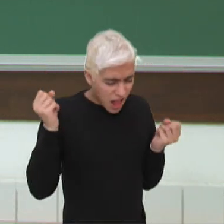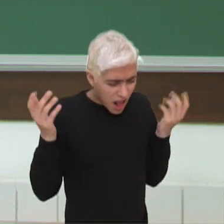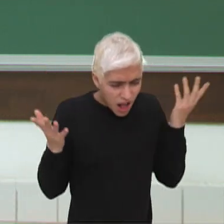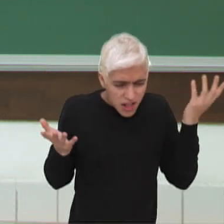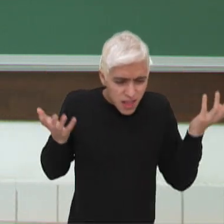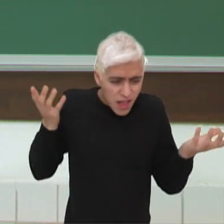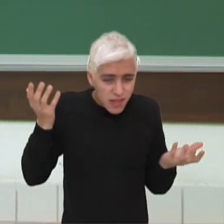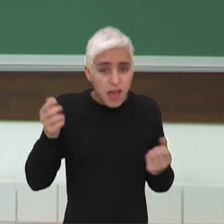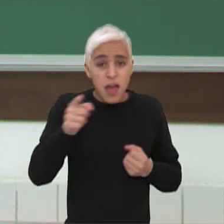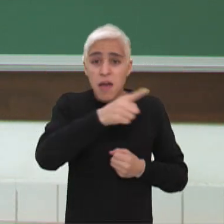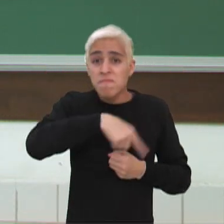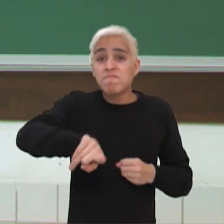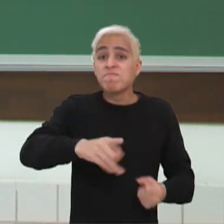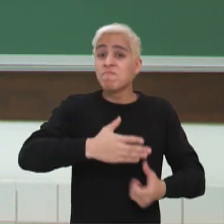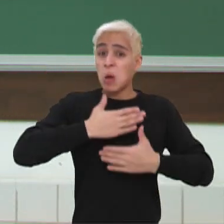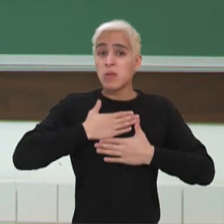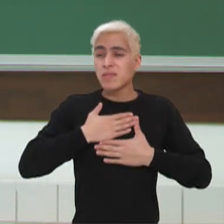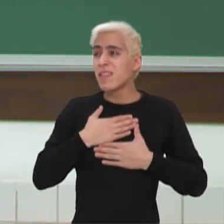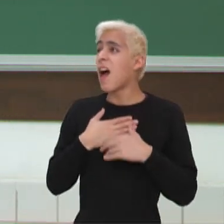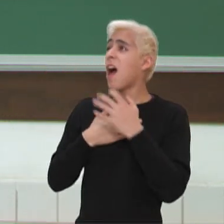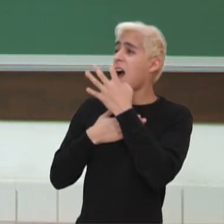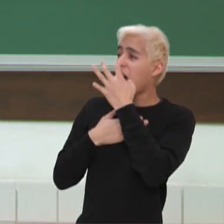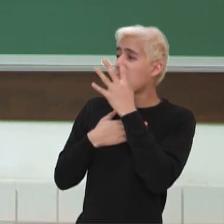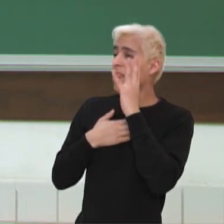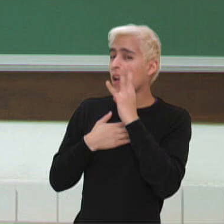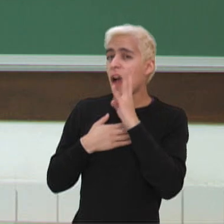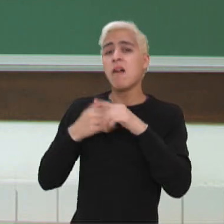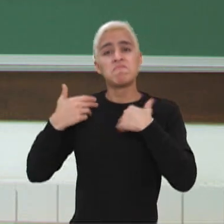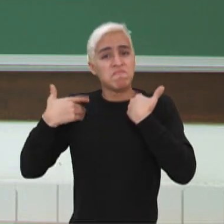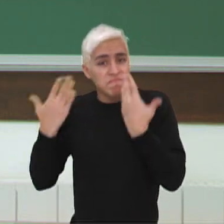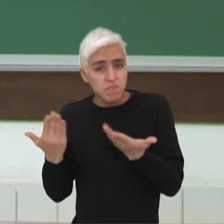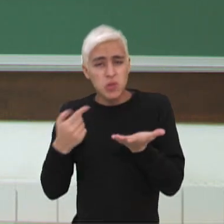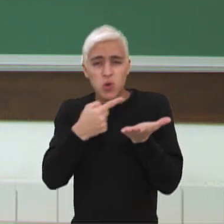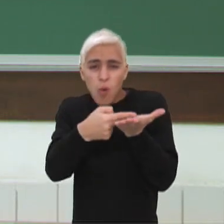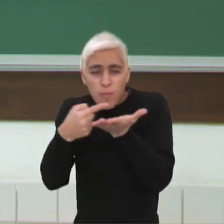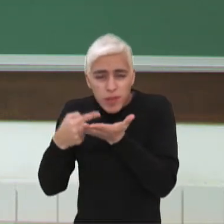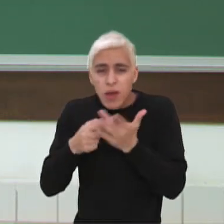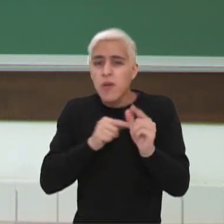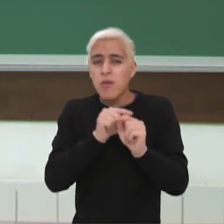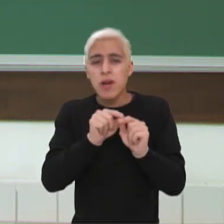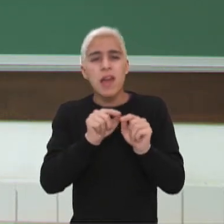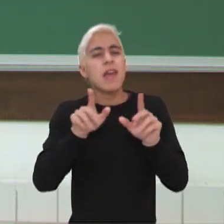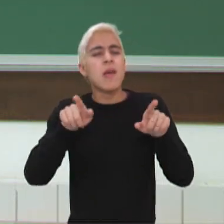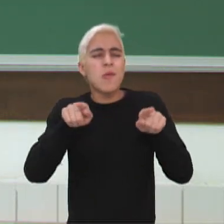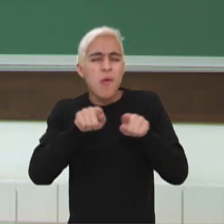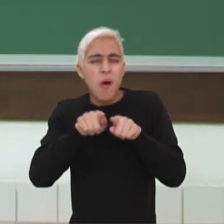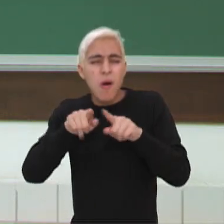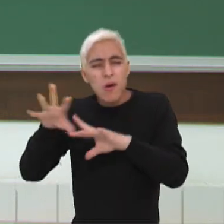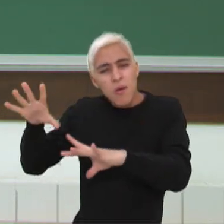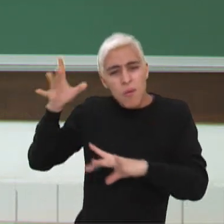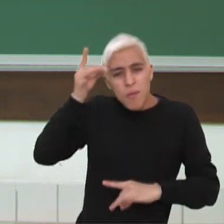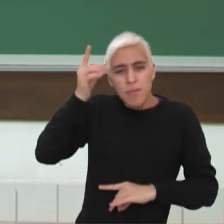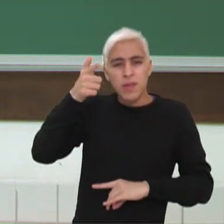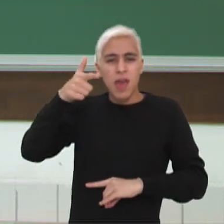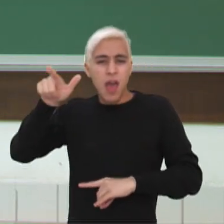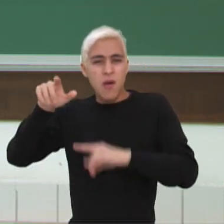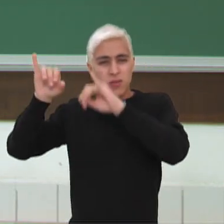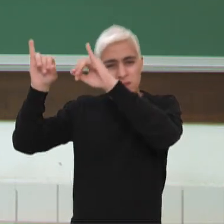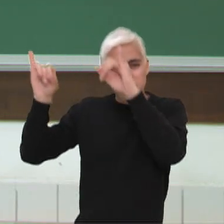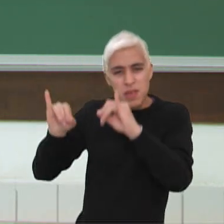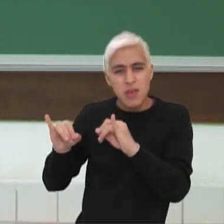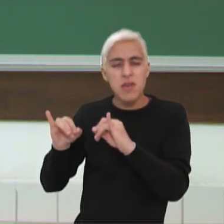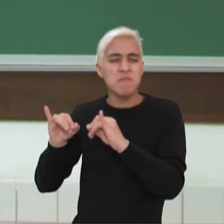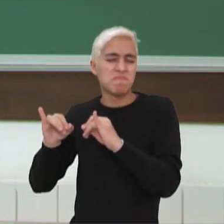E isso caiu no gosto popular e eles começaram a marcar horários e locais para imitar deuses e outras narrativas,